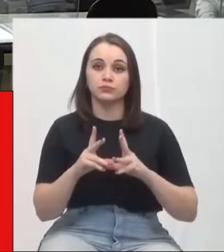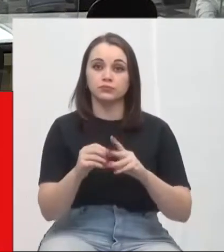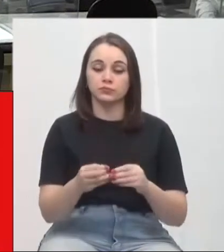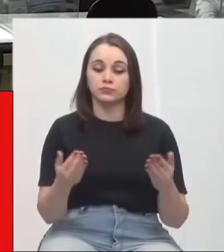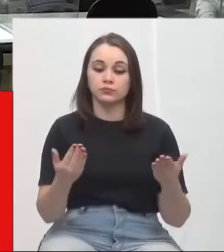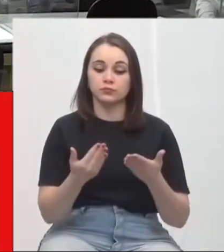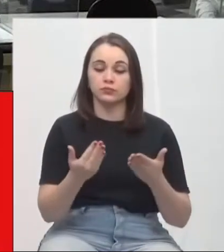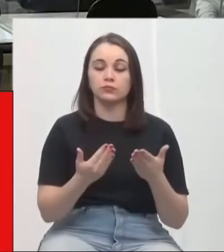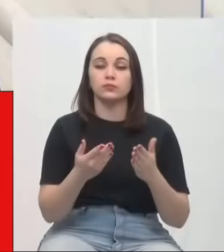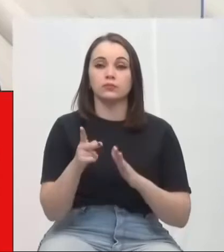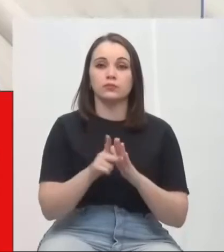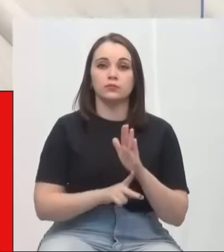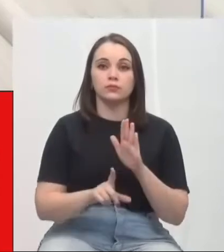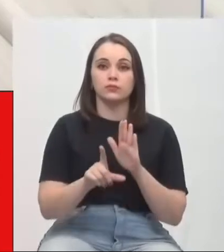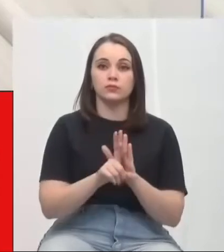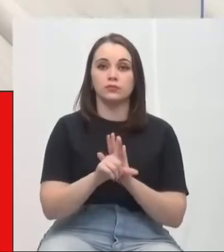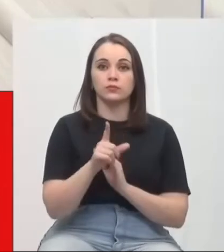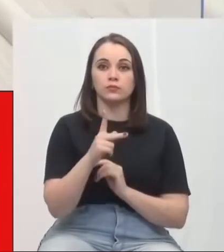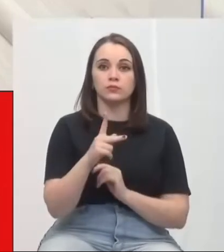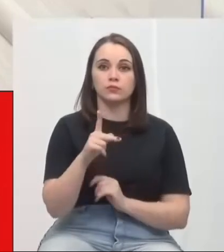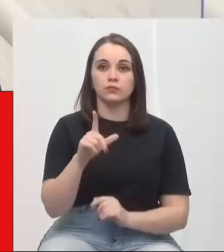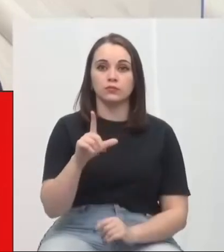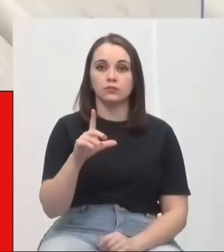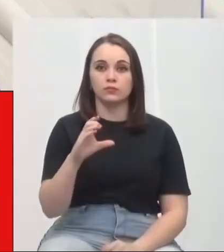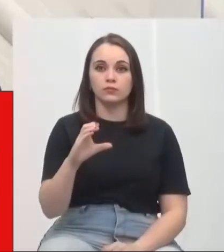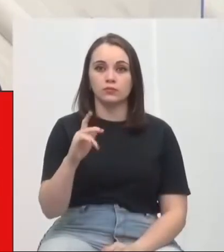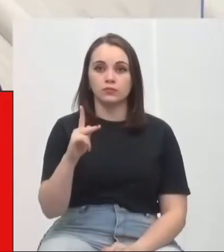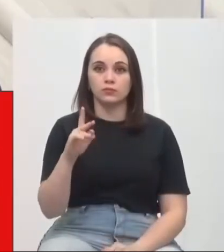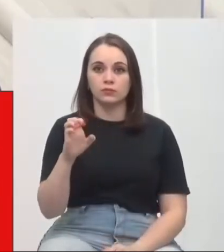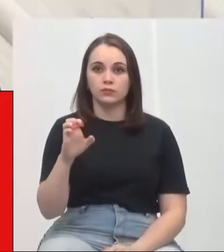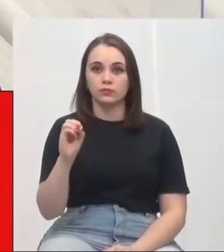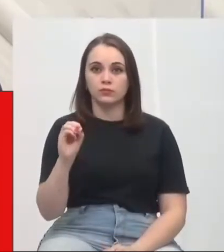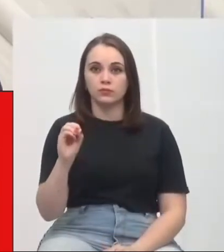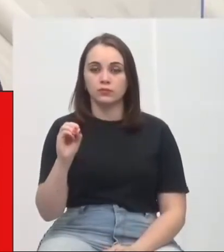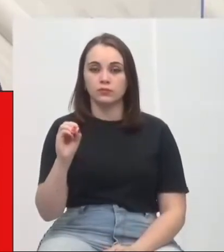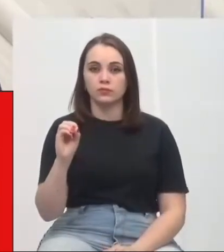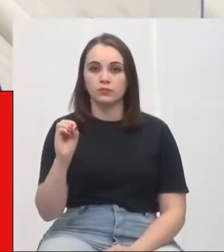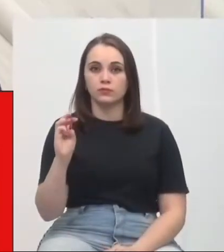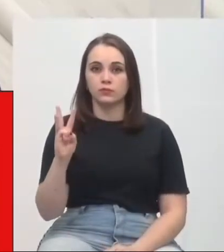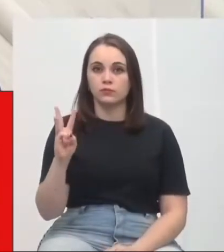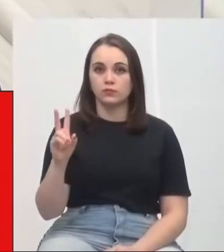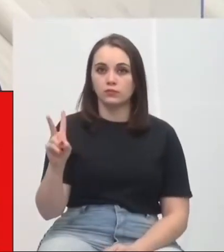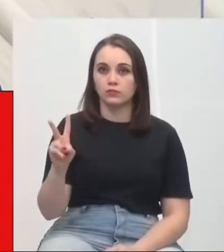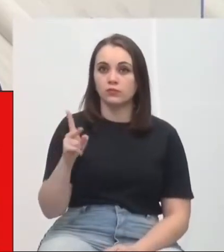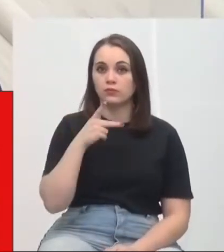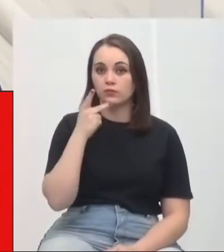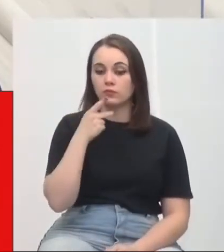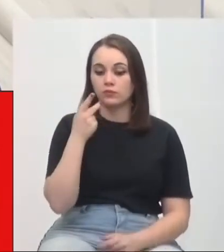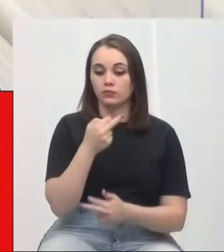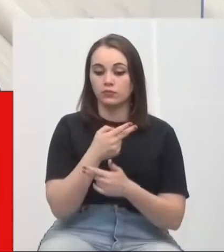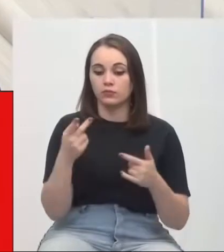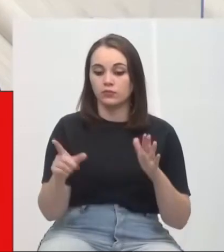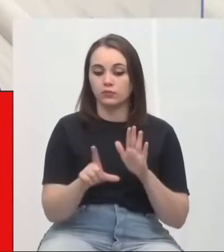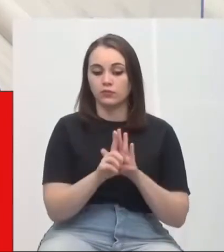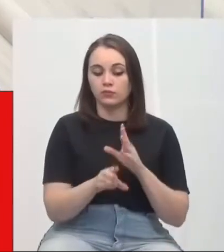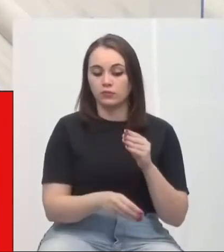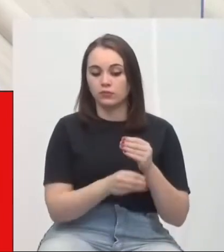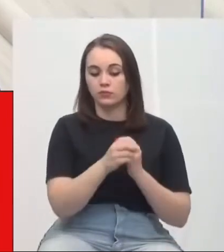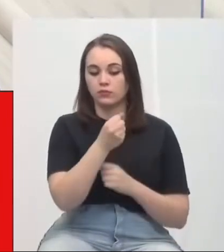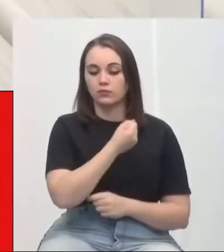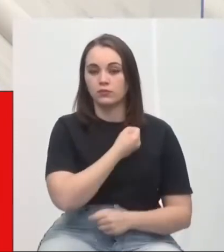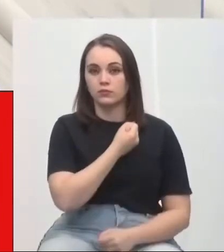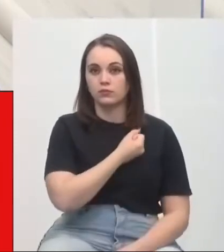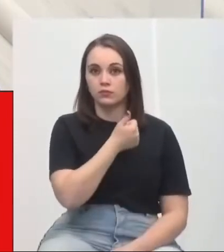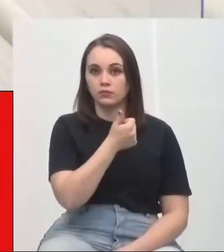PLCPE 032-21, encaminhado pelo Prefeito Municipal, que insere dispositivos na Lei Complementar número 12,